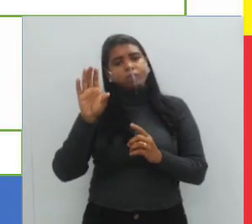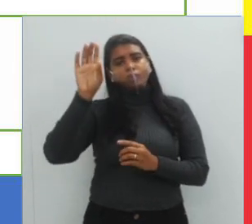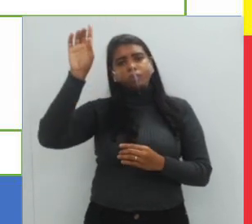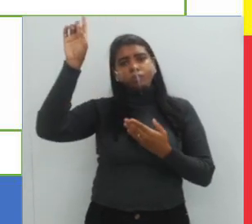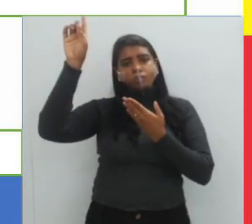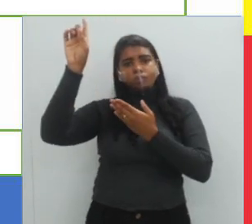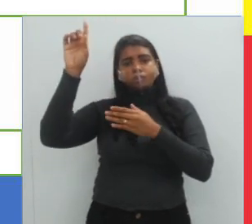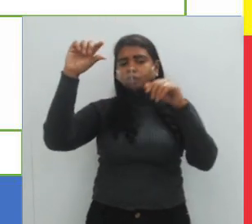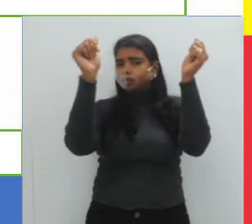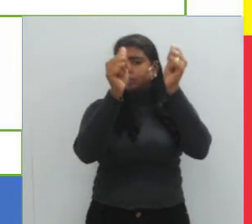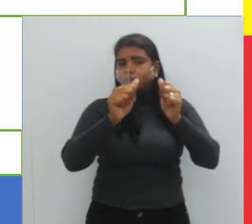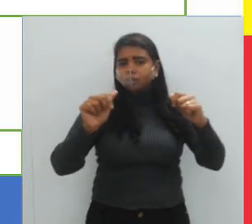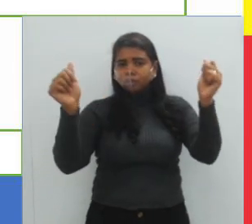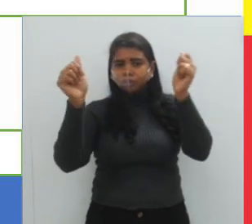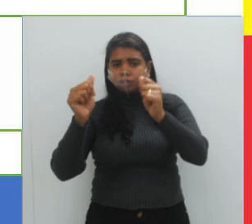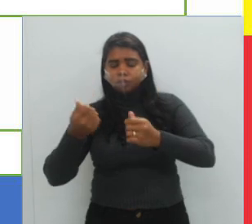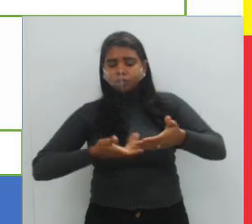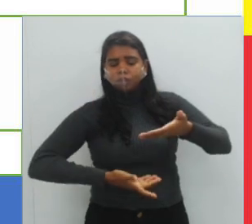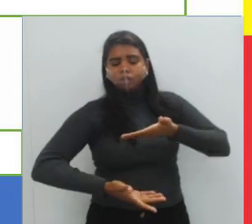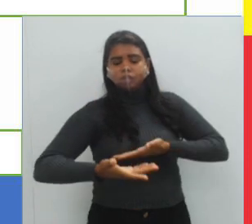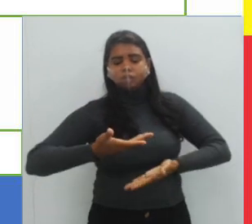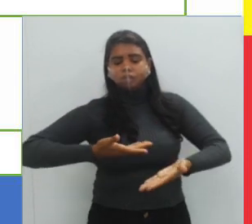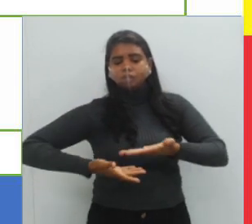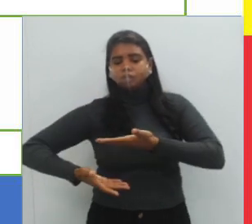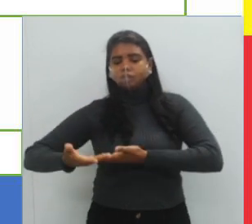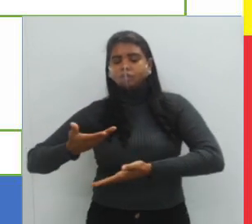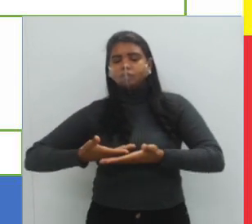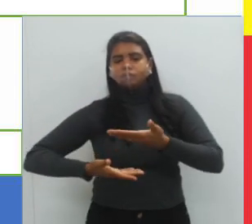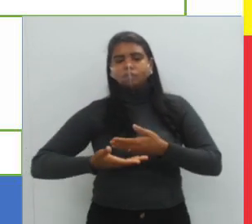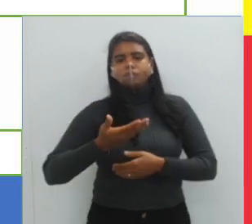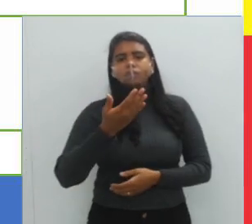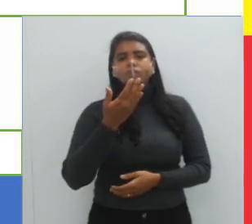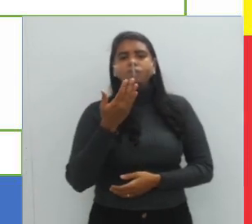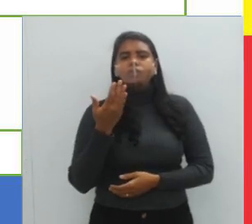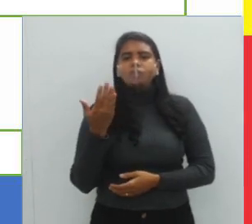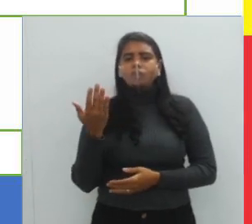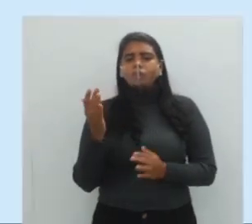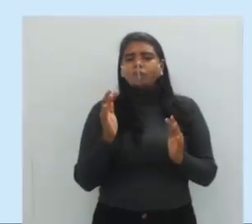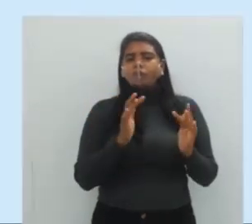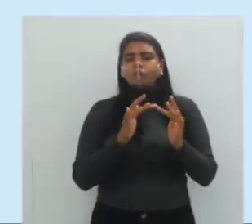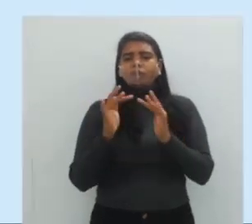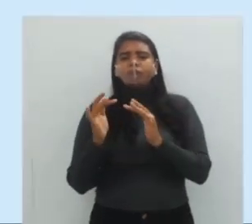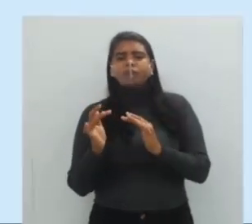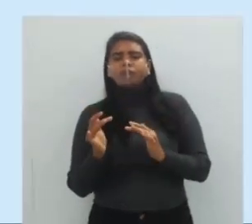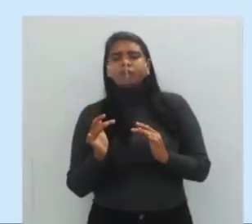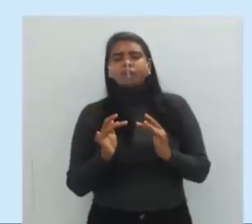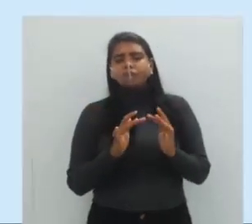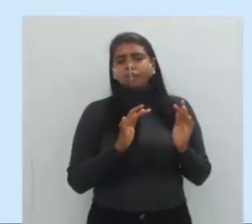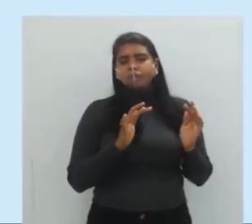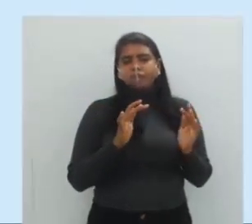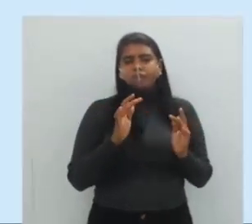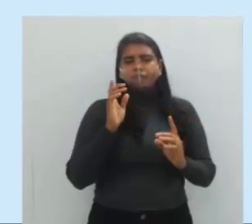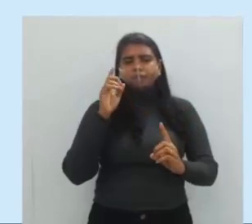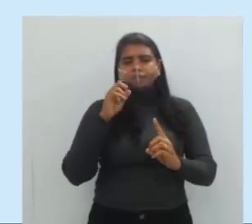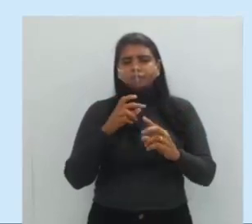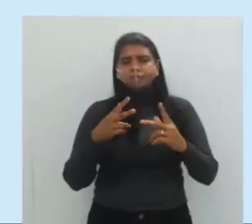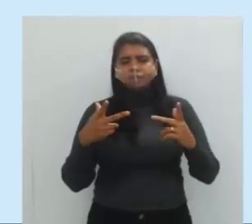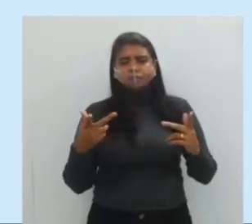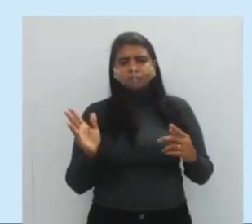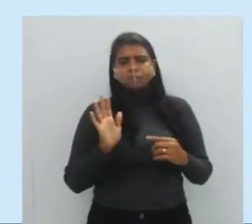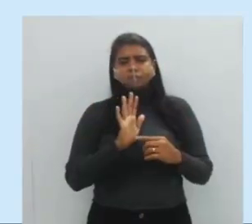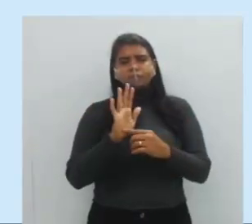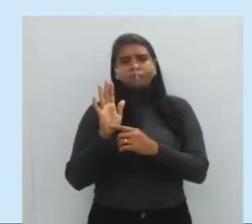do Deus, dos deuses ou ao serviço deles. Então vejam só, a relação, os objetos, os